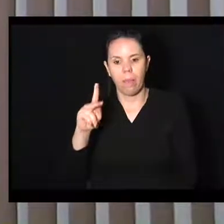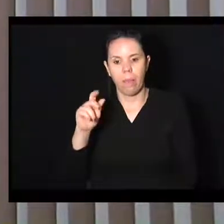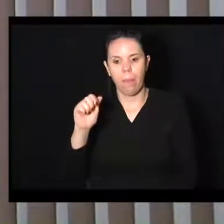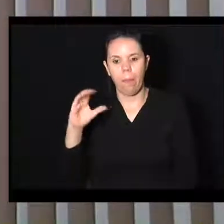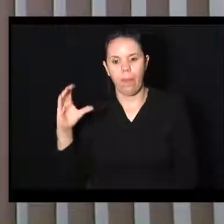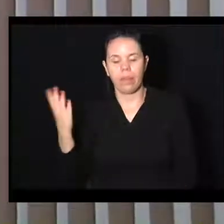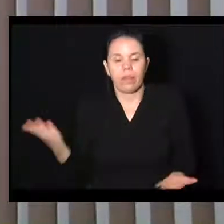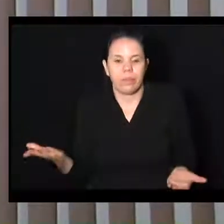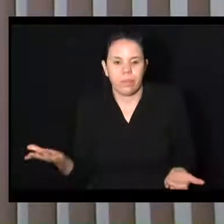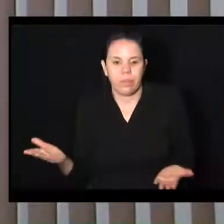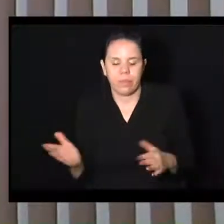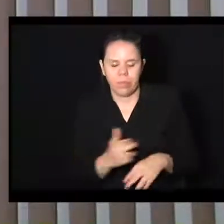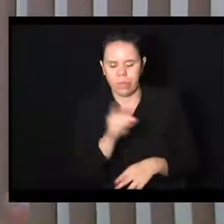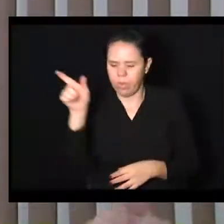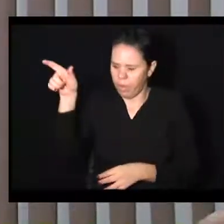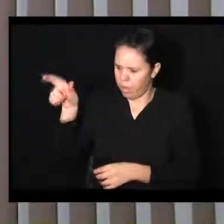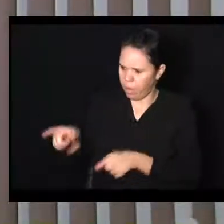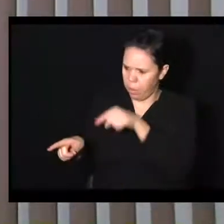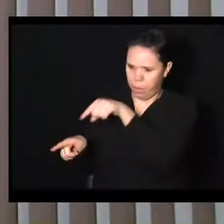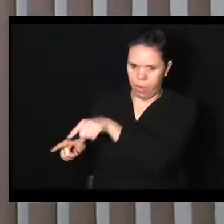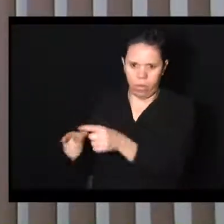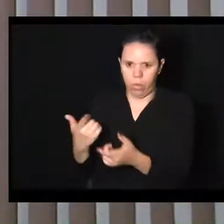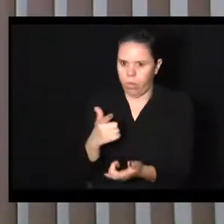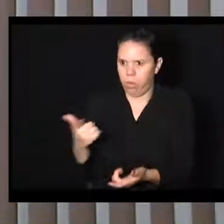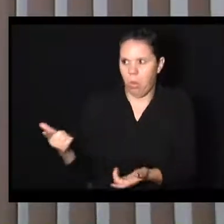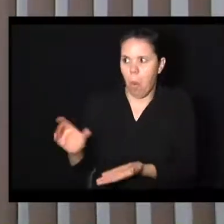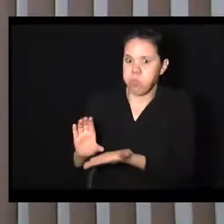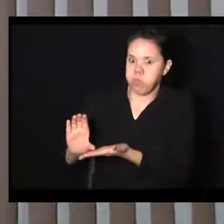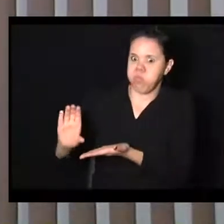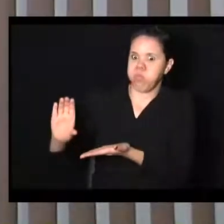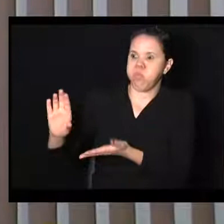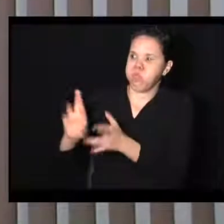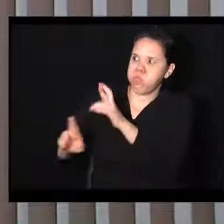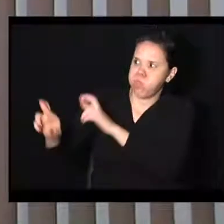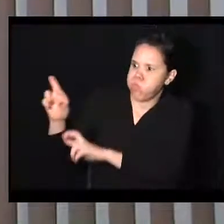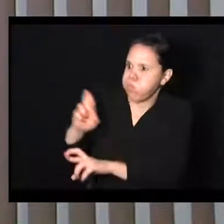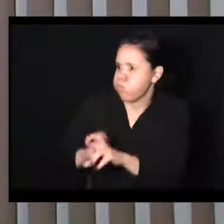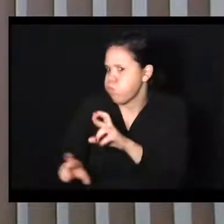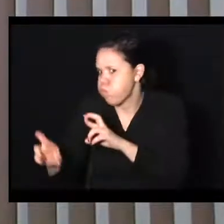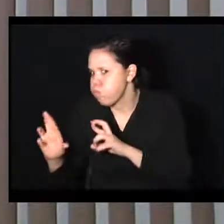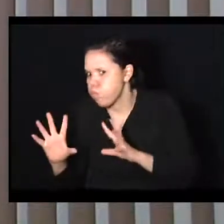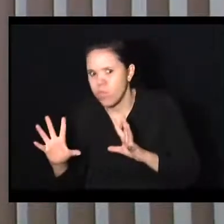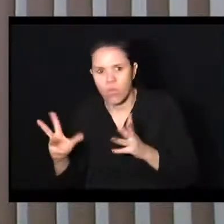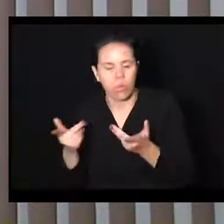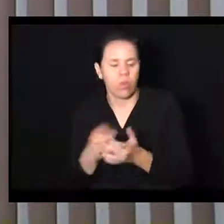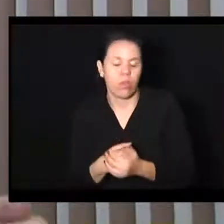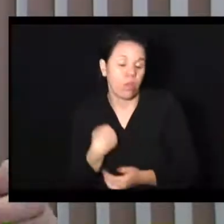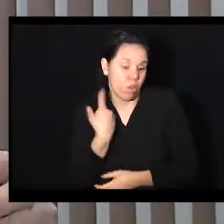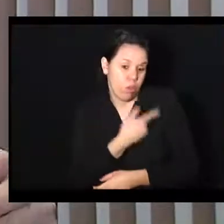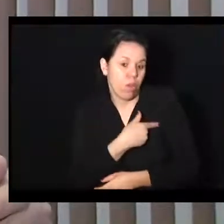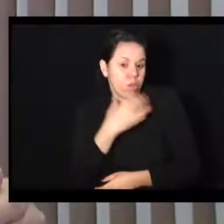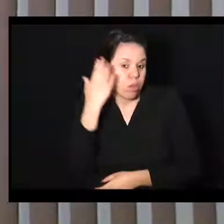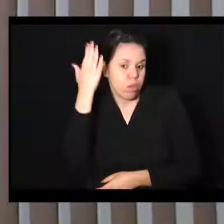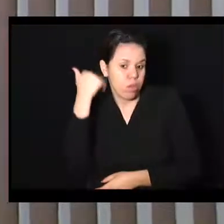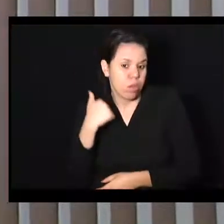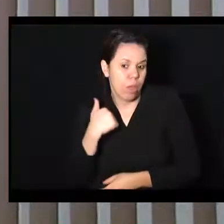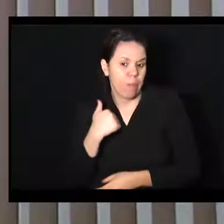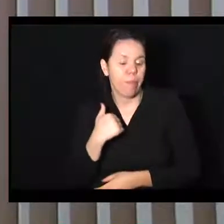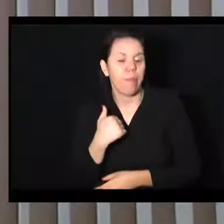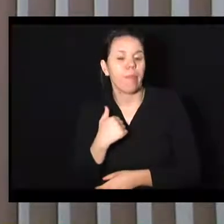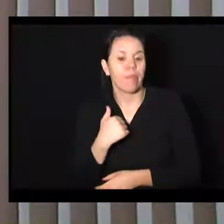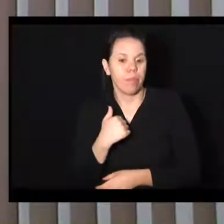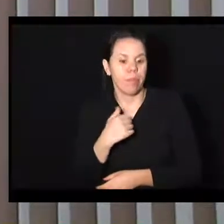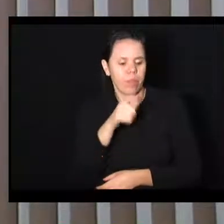não tem o braço tão estendido para fazer essa fiscalização. E nós entendemos que essa fiscalização tem que ser feita pelos próprios